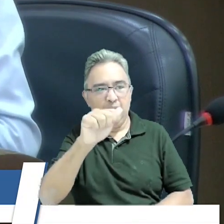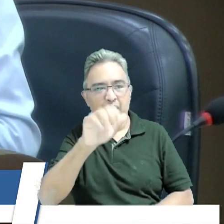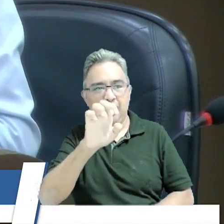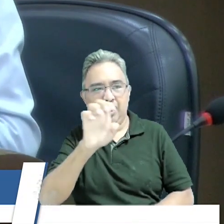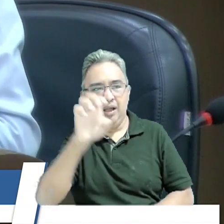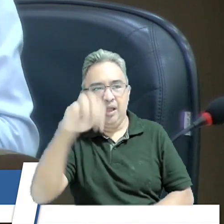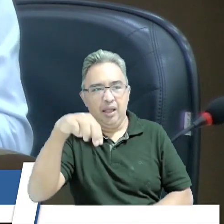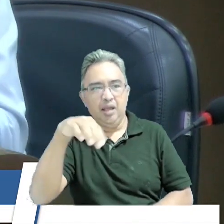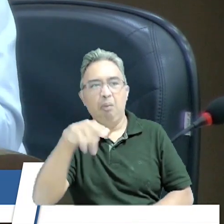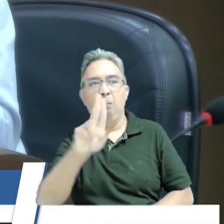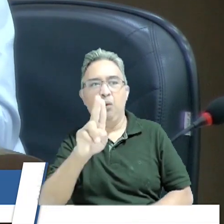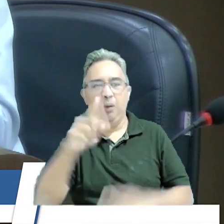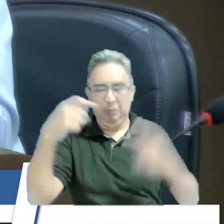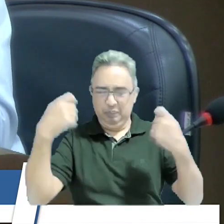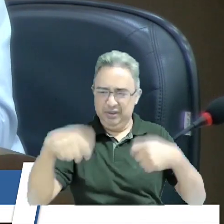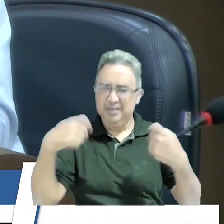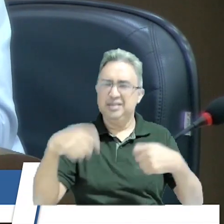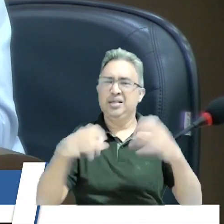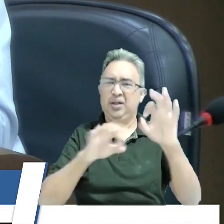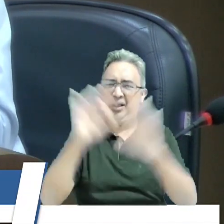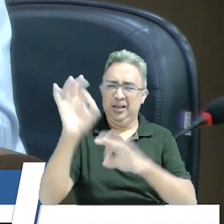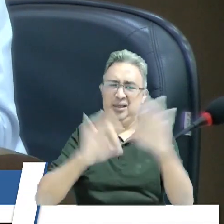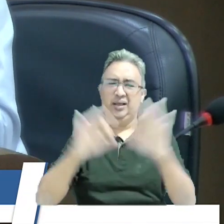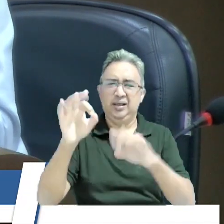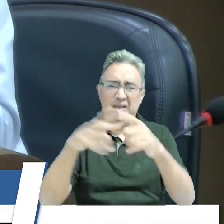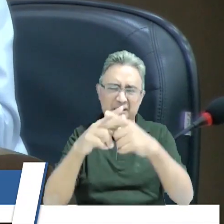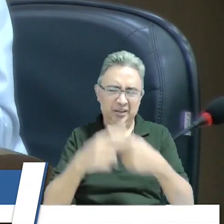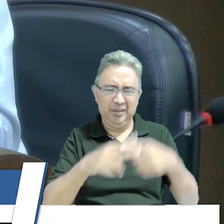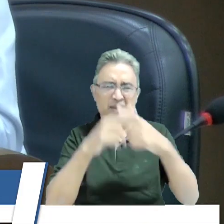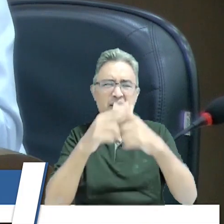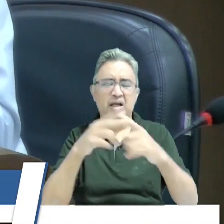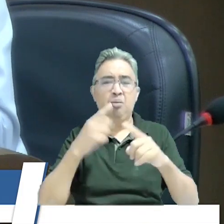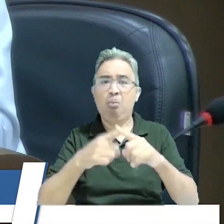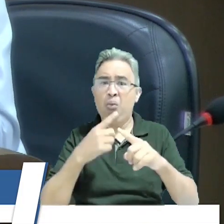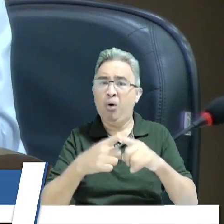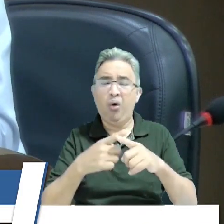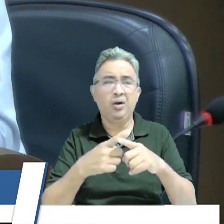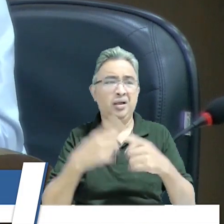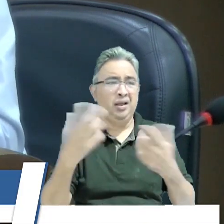feito, porque foi o tratamento que foi dado